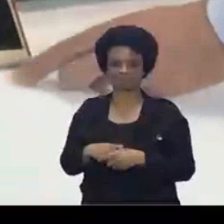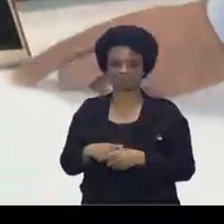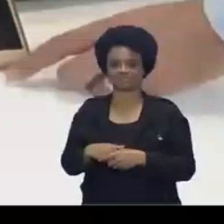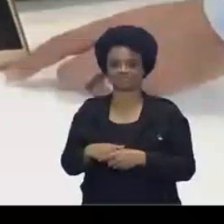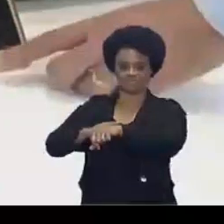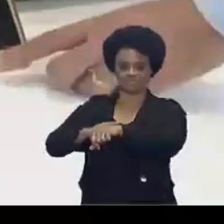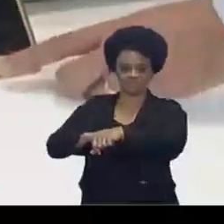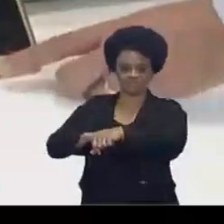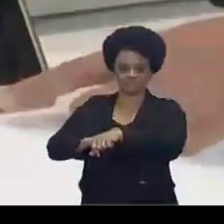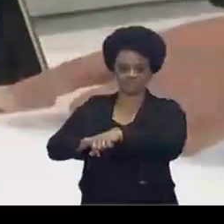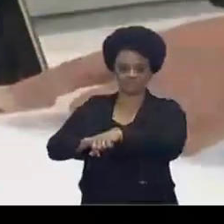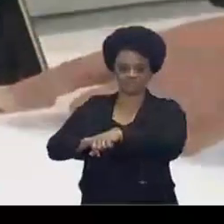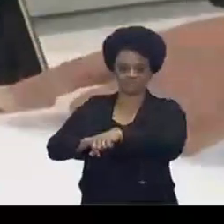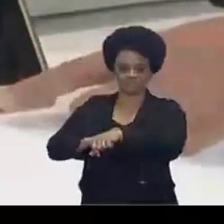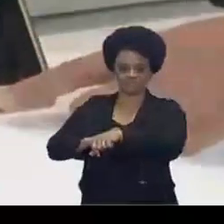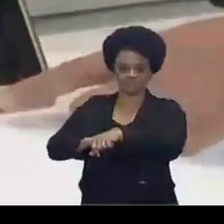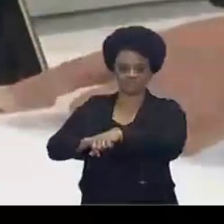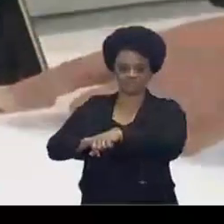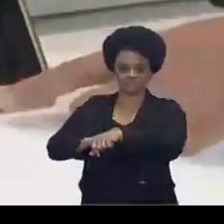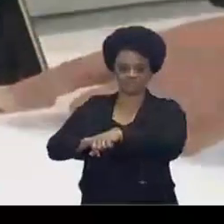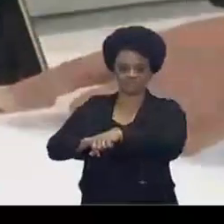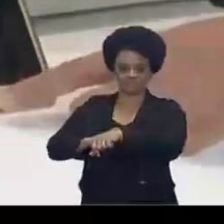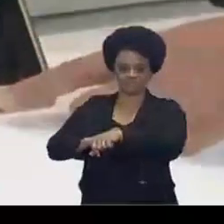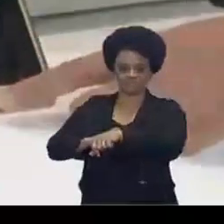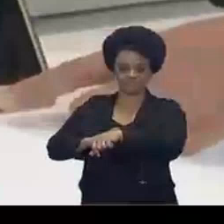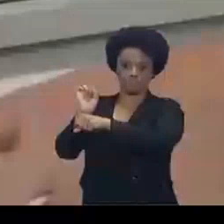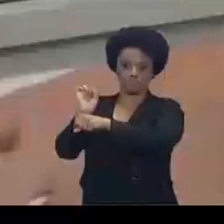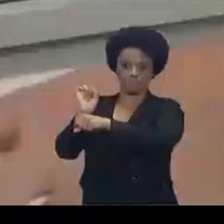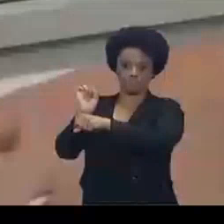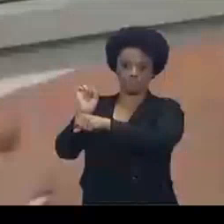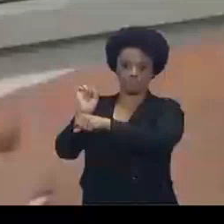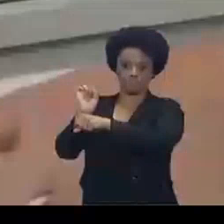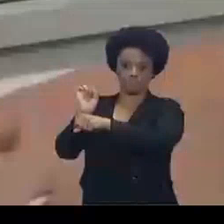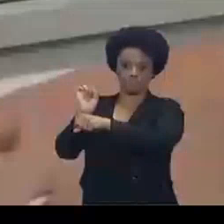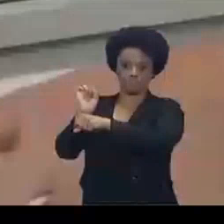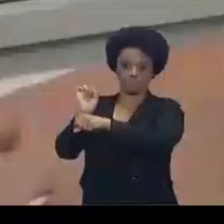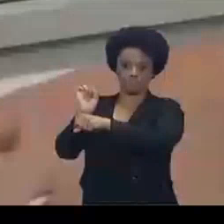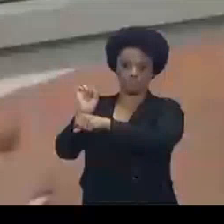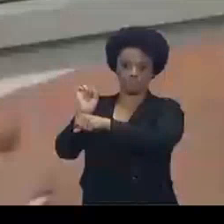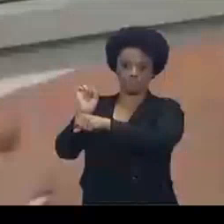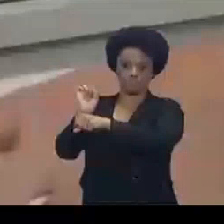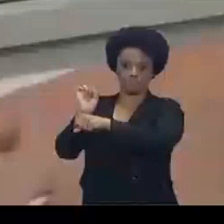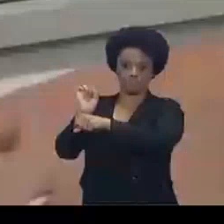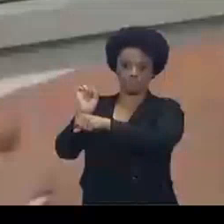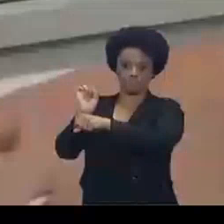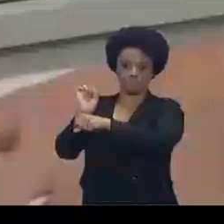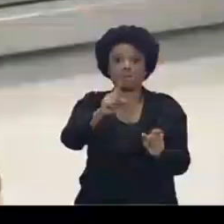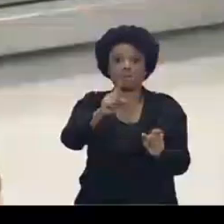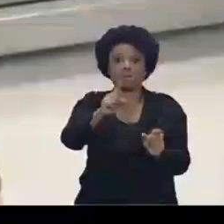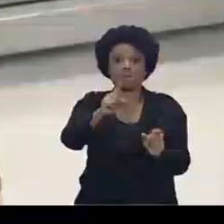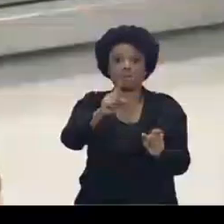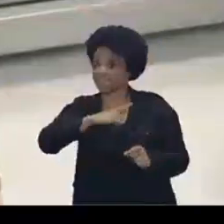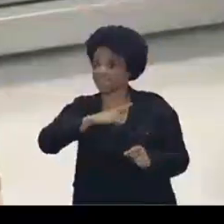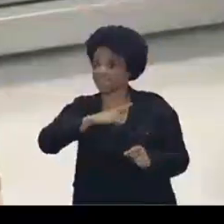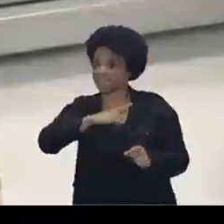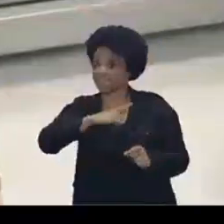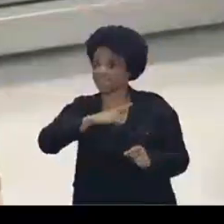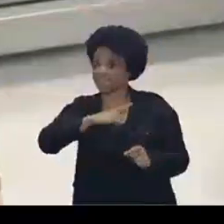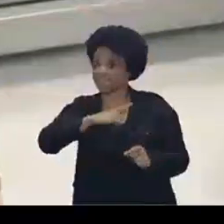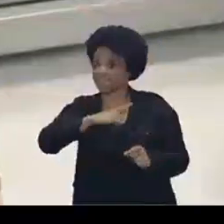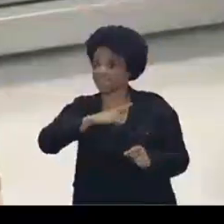Eu vou parar aqui, né, gente, a cada ponto. Eu vou parar a cada ponto aqui, mas vocês, como eu já havia falado, vocês